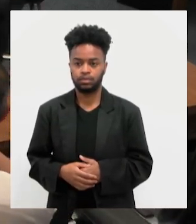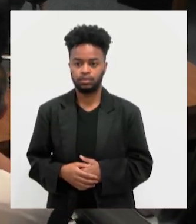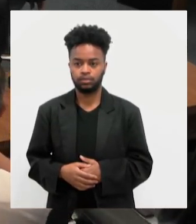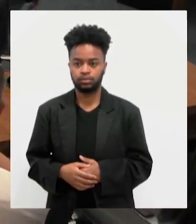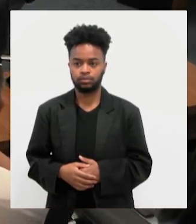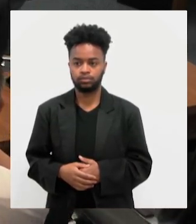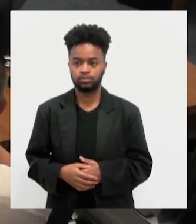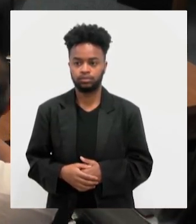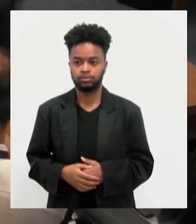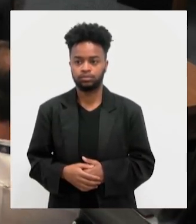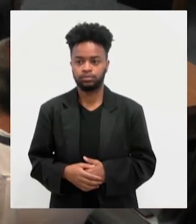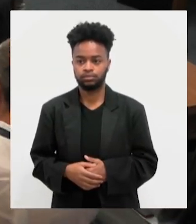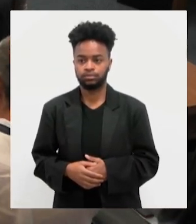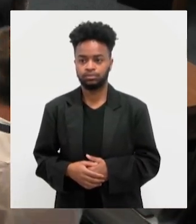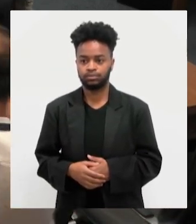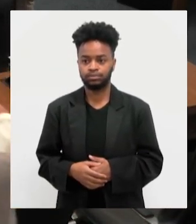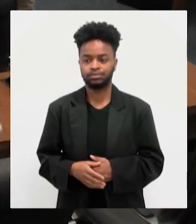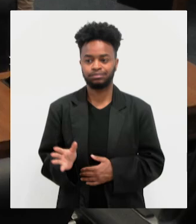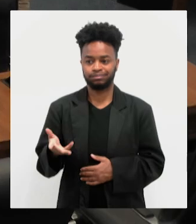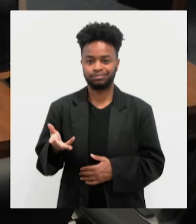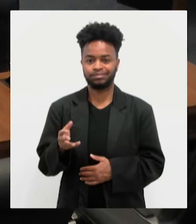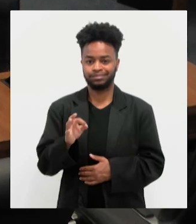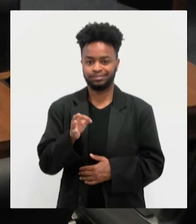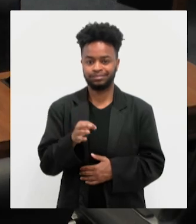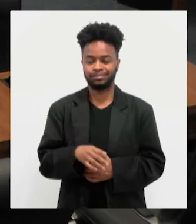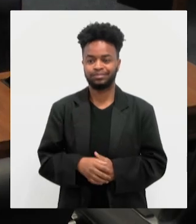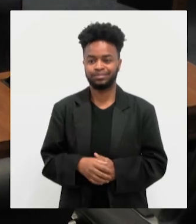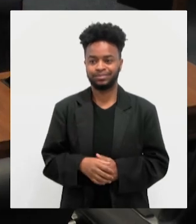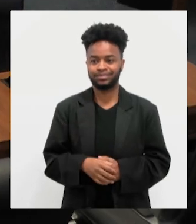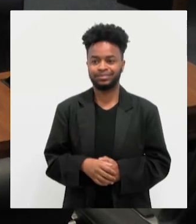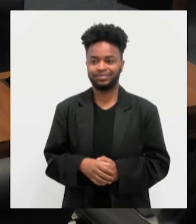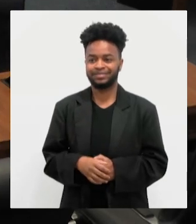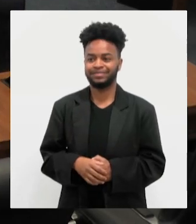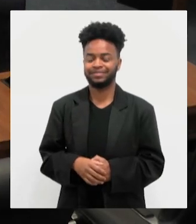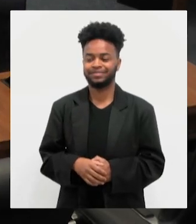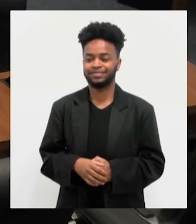Chegou a acelerar, hein? Ah, tá.